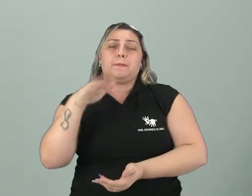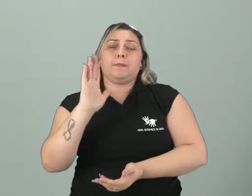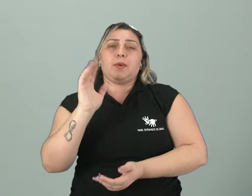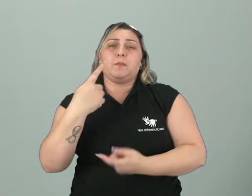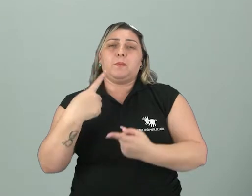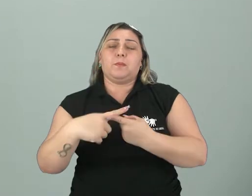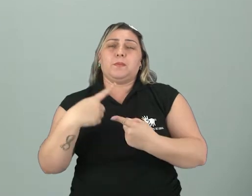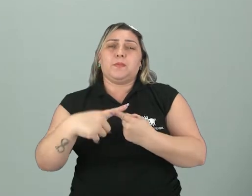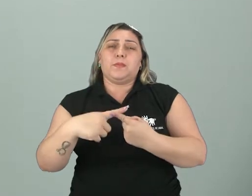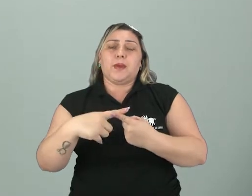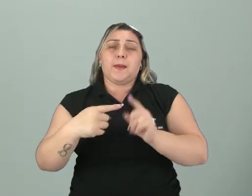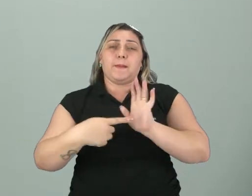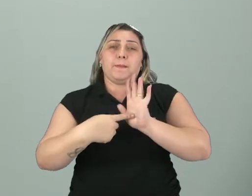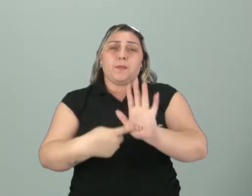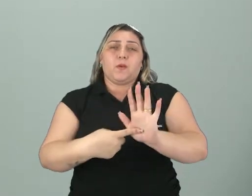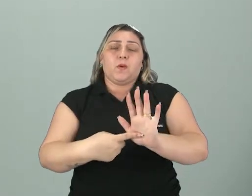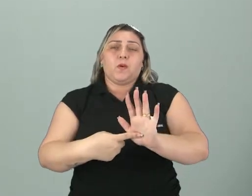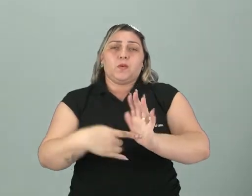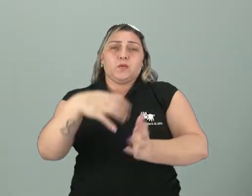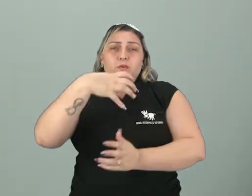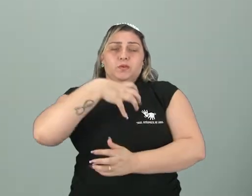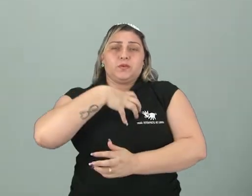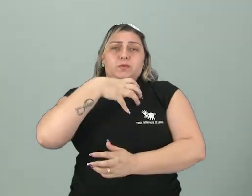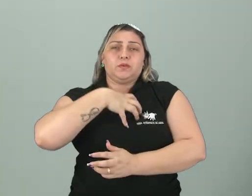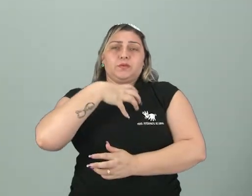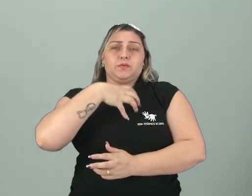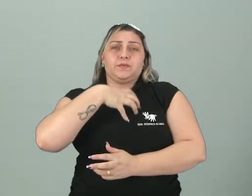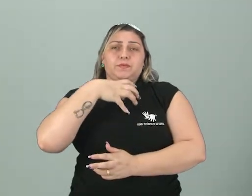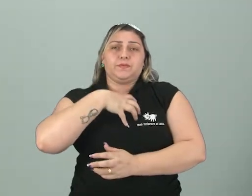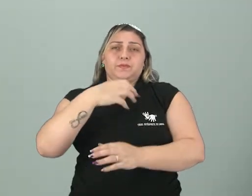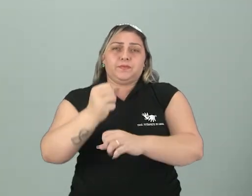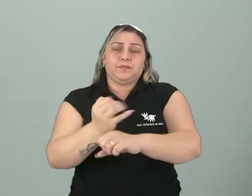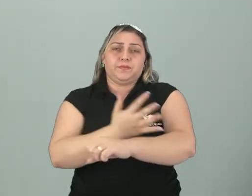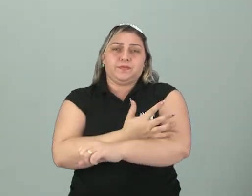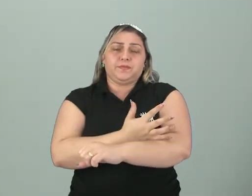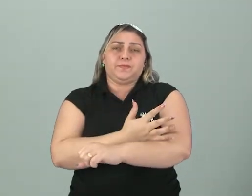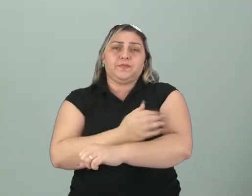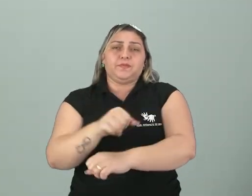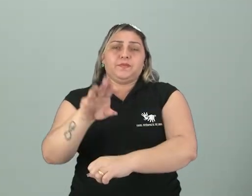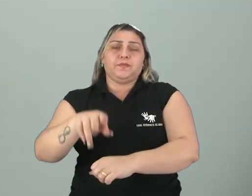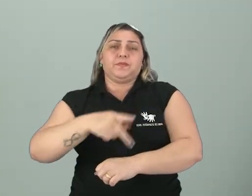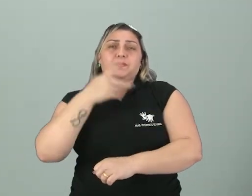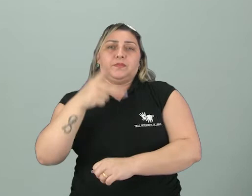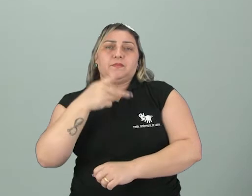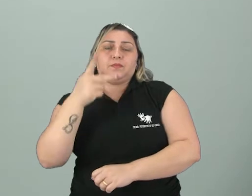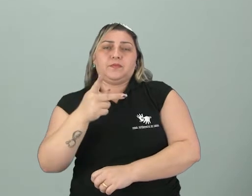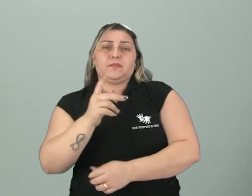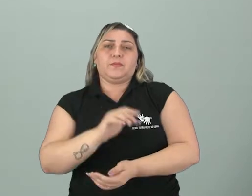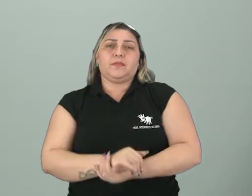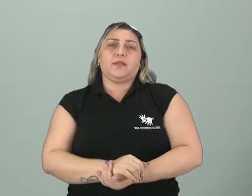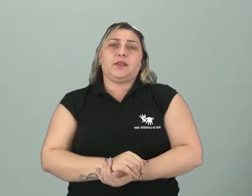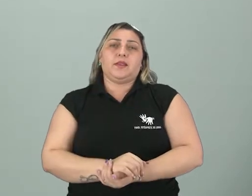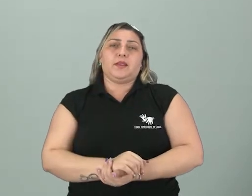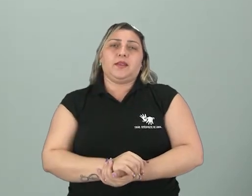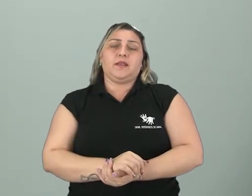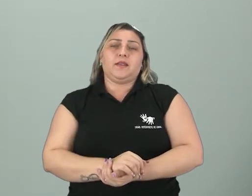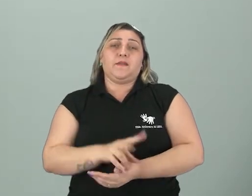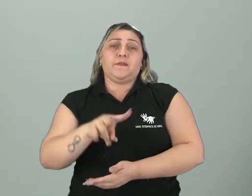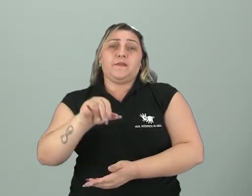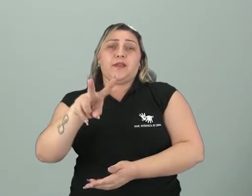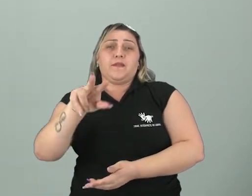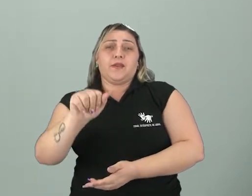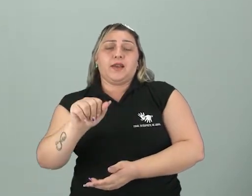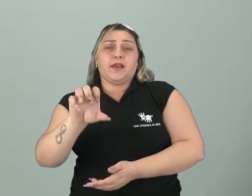enfático, porque ele expressa ali uma sensação, uma emoção de quem fala, do enunciador. Socorro,